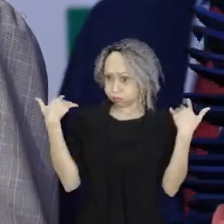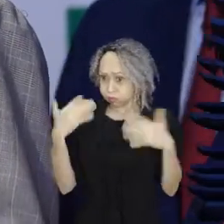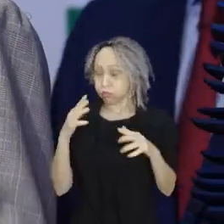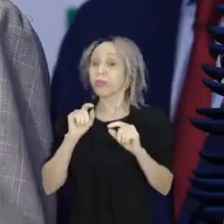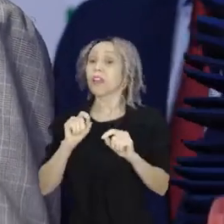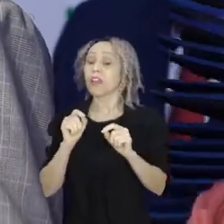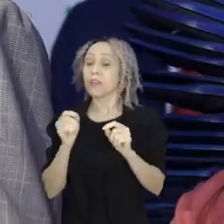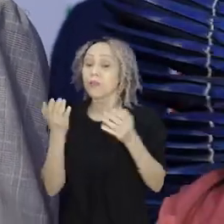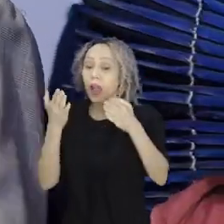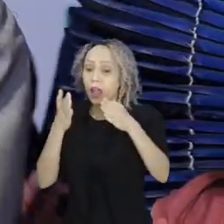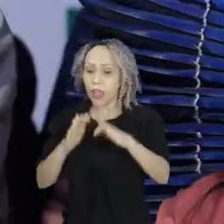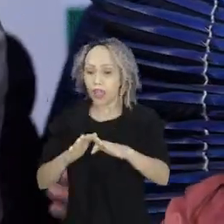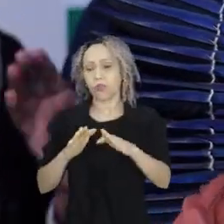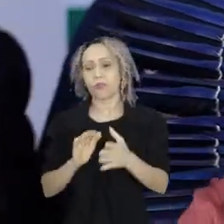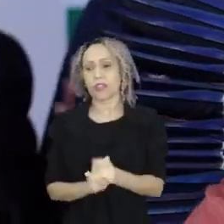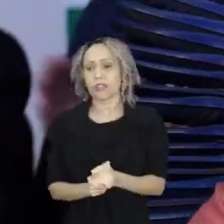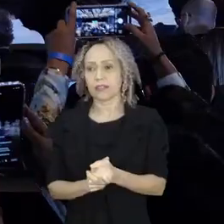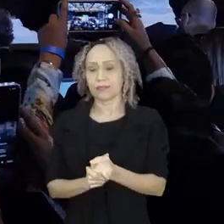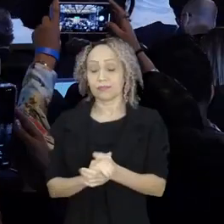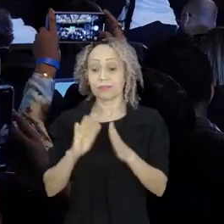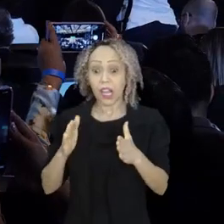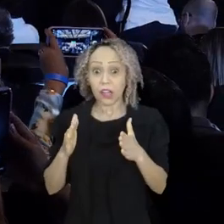ministras. Nunca antes.